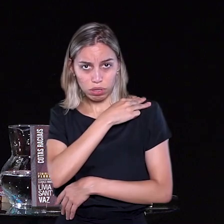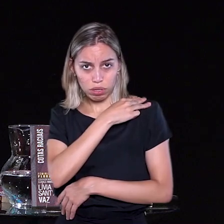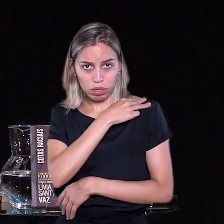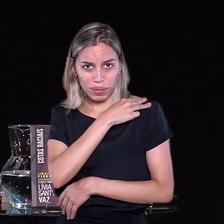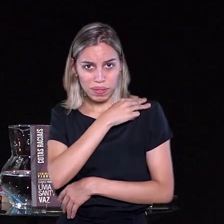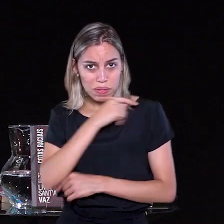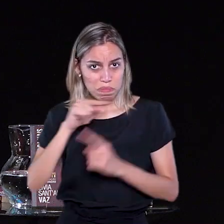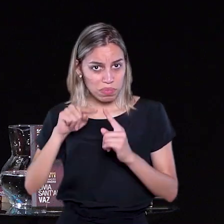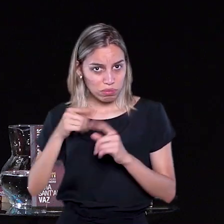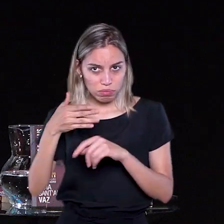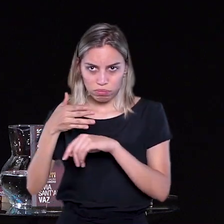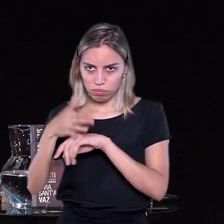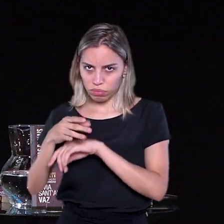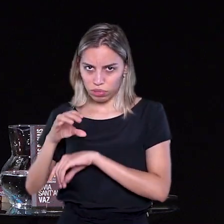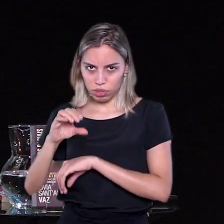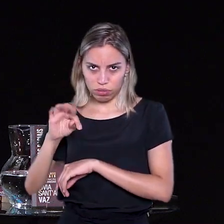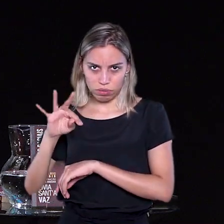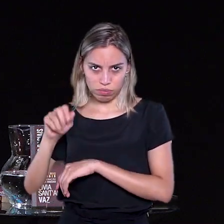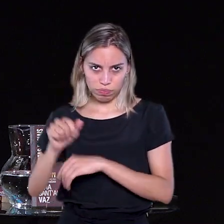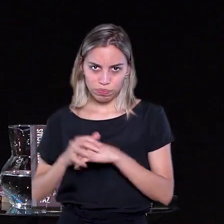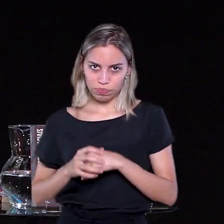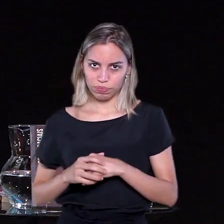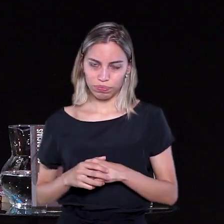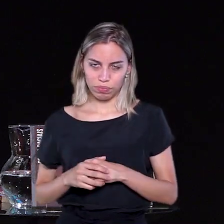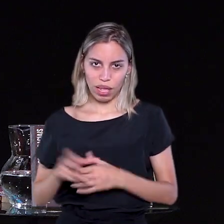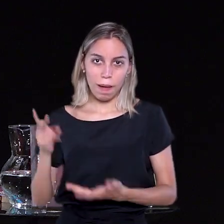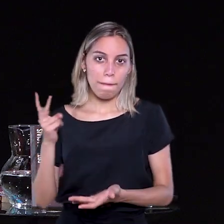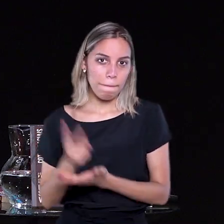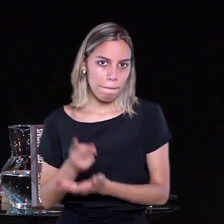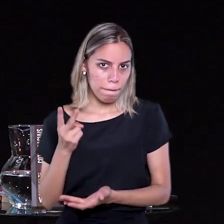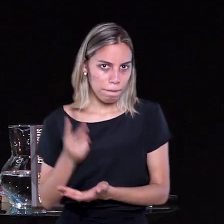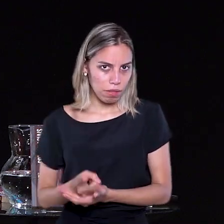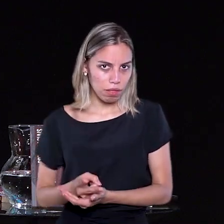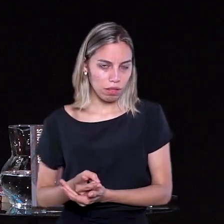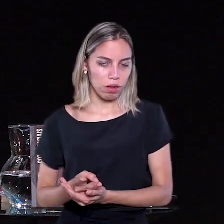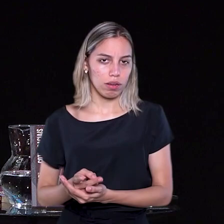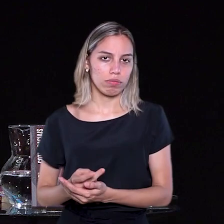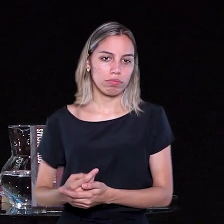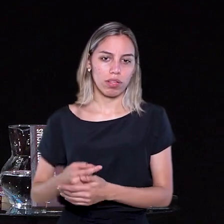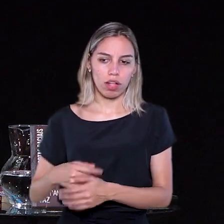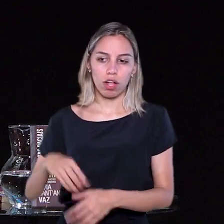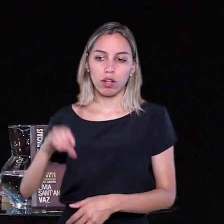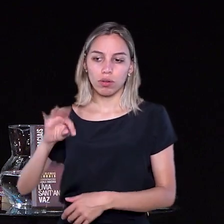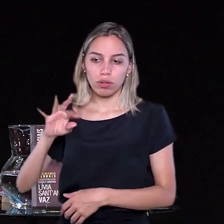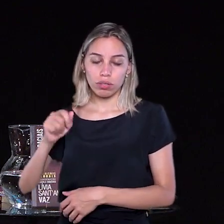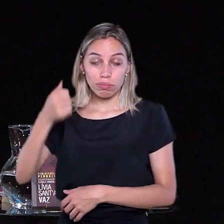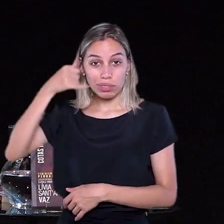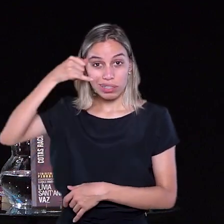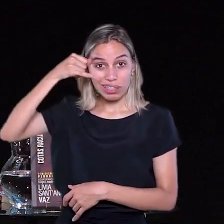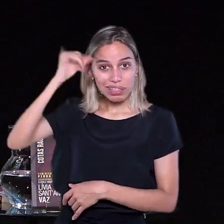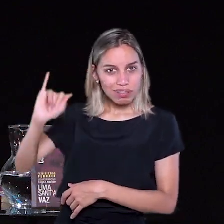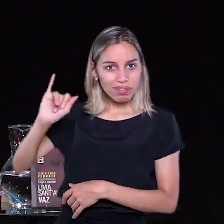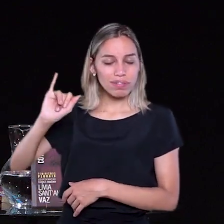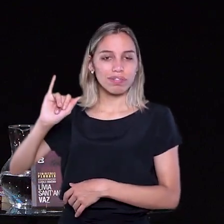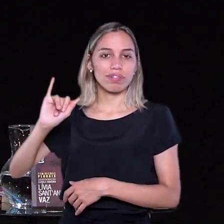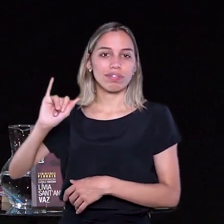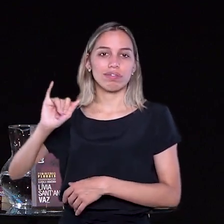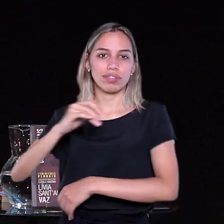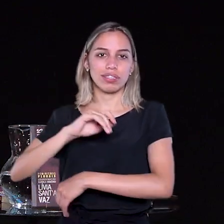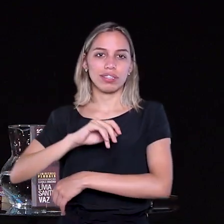cotas. Mesmo sendo as cotas medida de combate ao racismo e de promoção da igualdade racial, mas uma